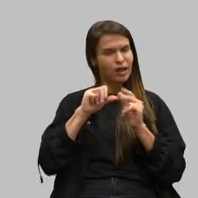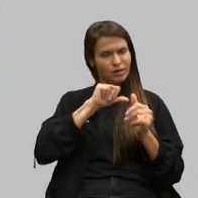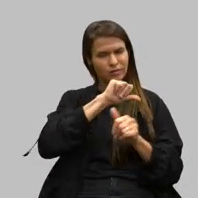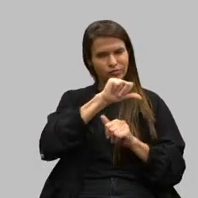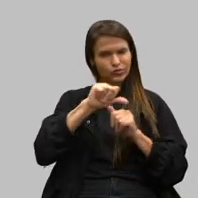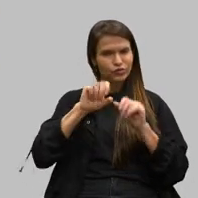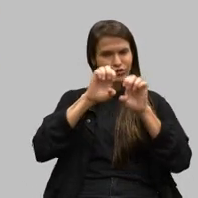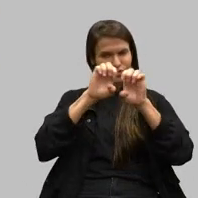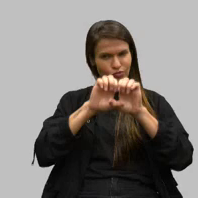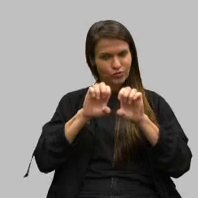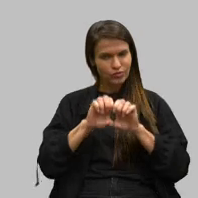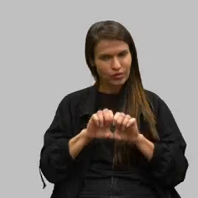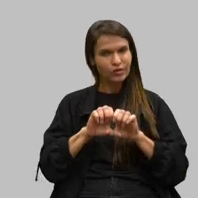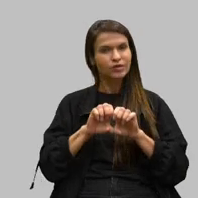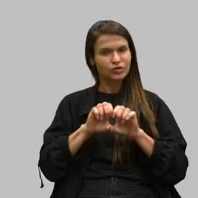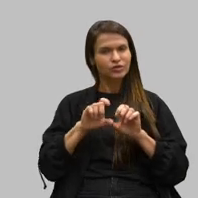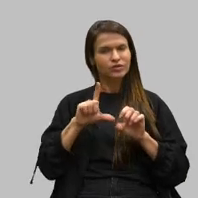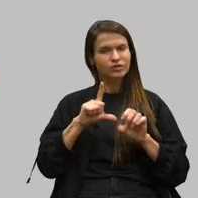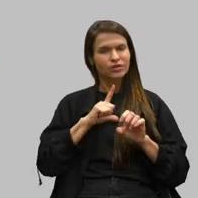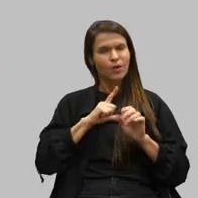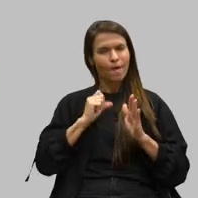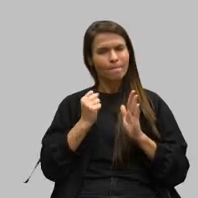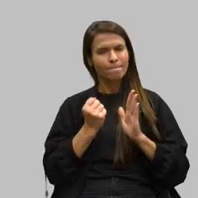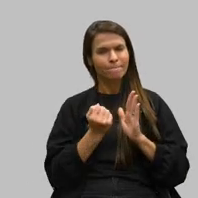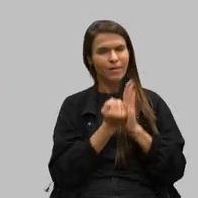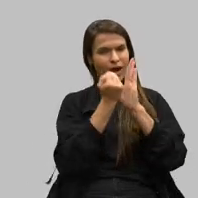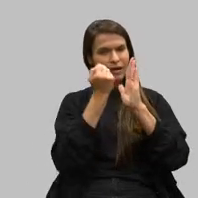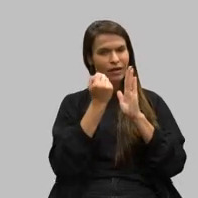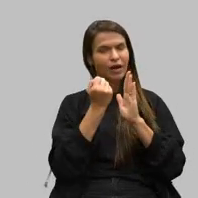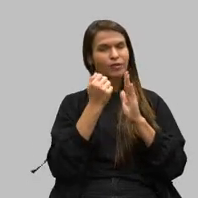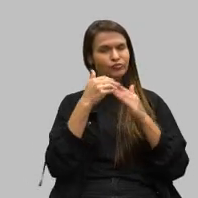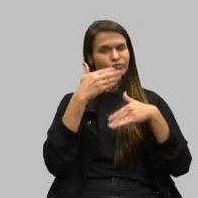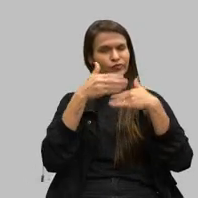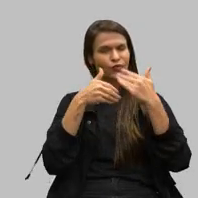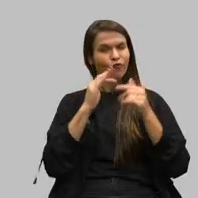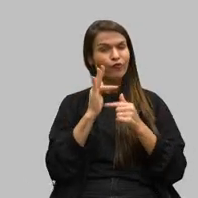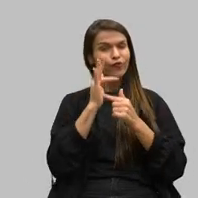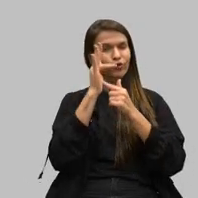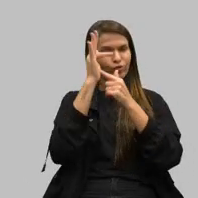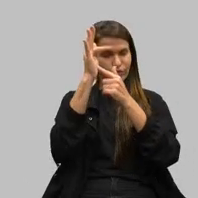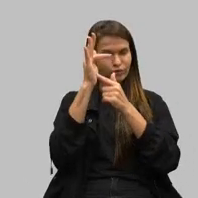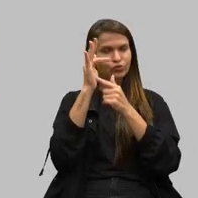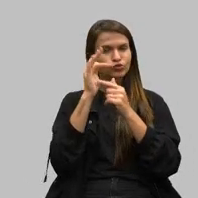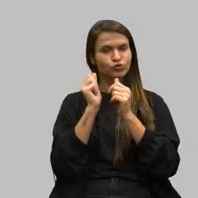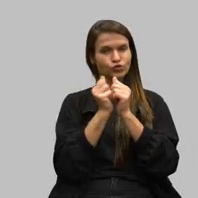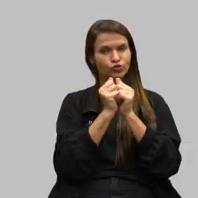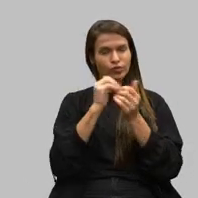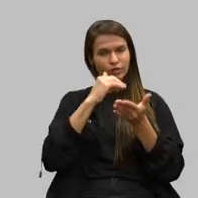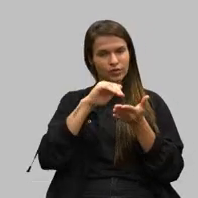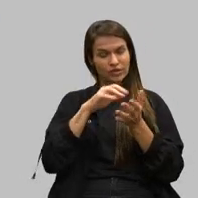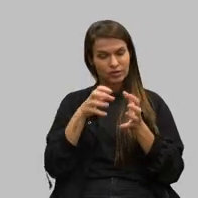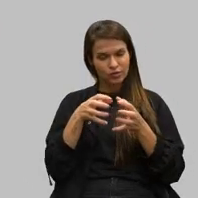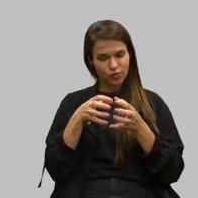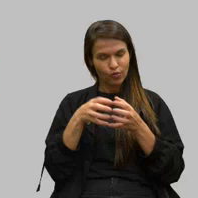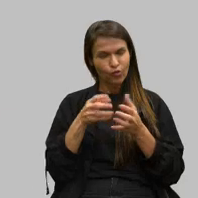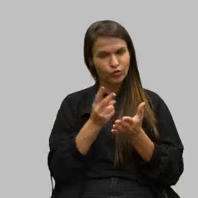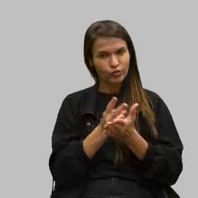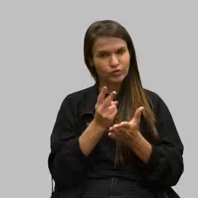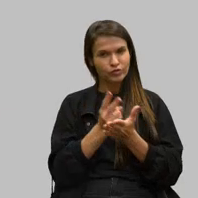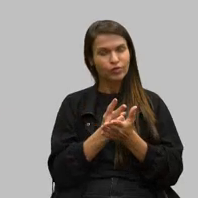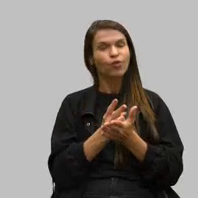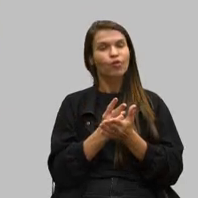estruturantes fiquem para que os próximos secretários, junto com essa equipe que permanece, consiga